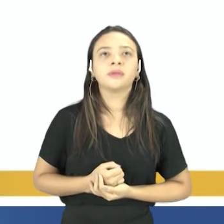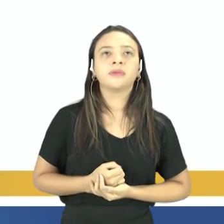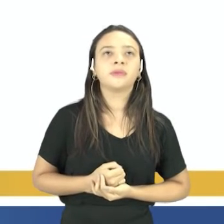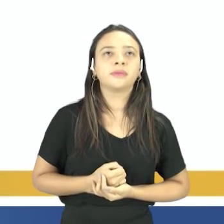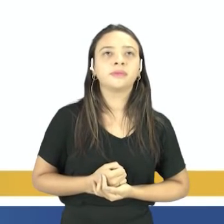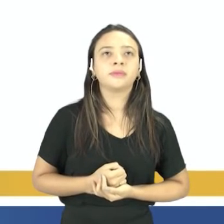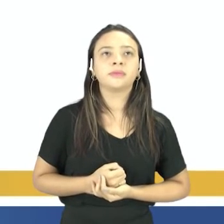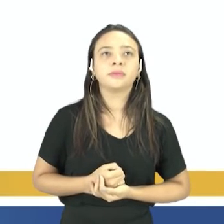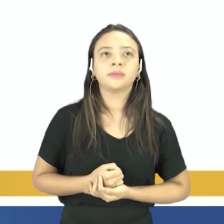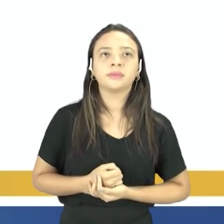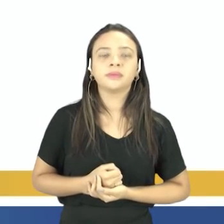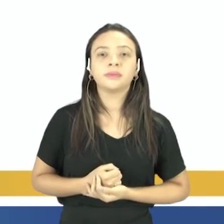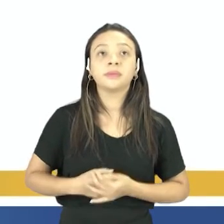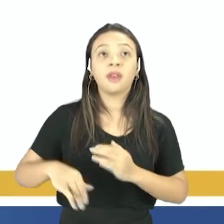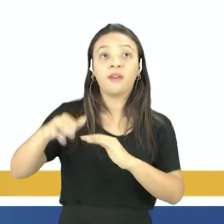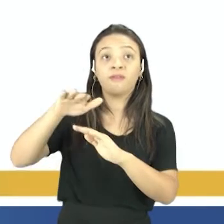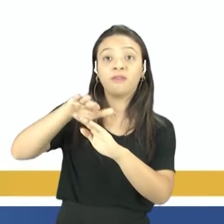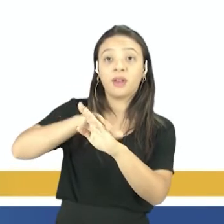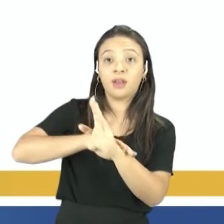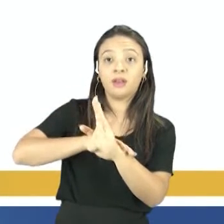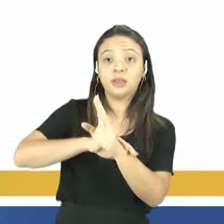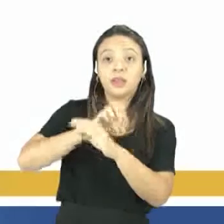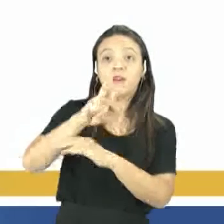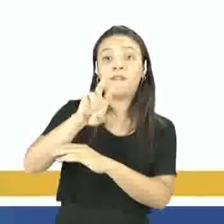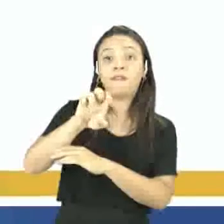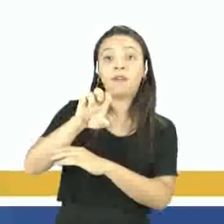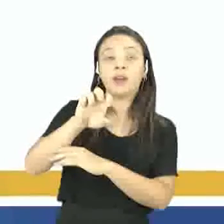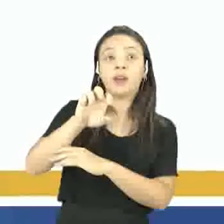Faces, vértices e aresta de um poliedro.